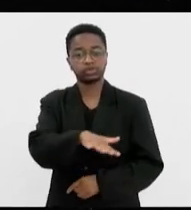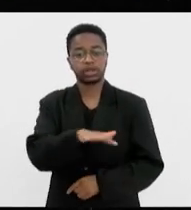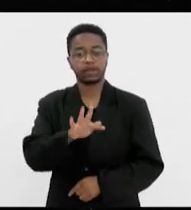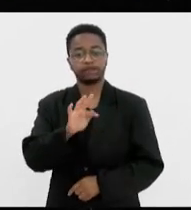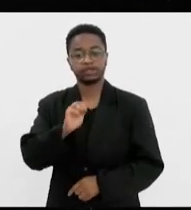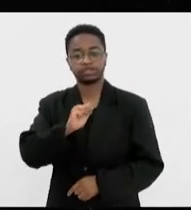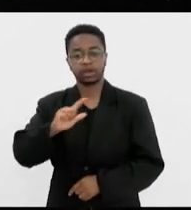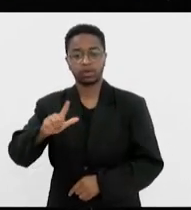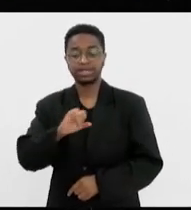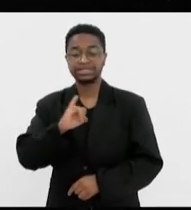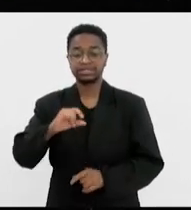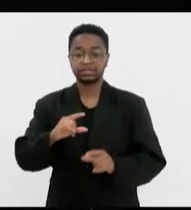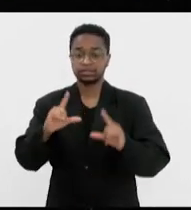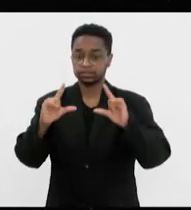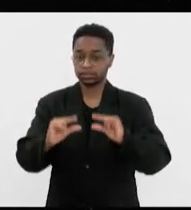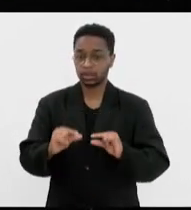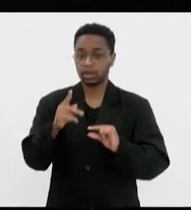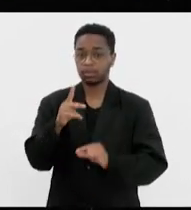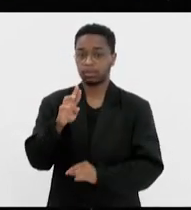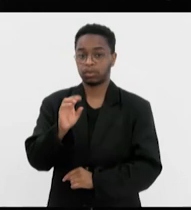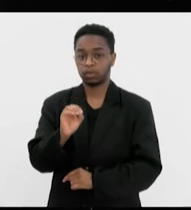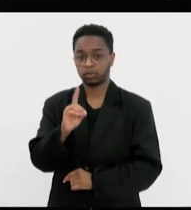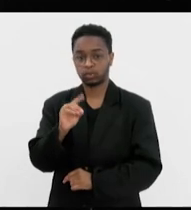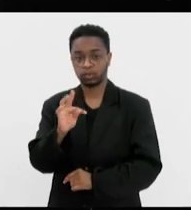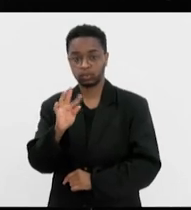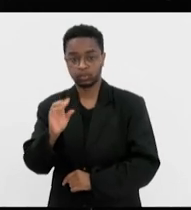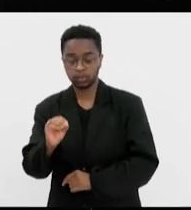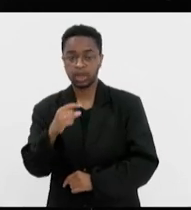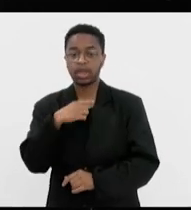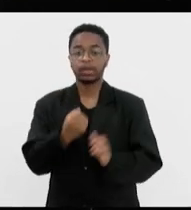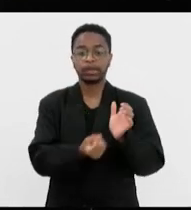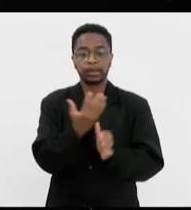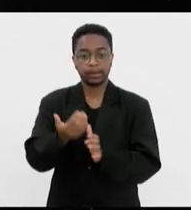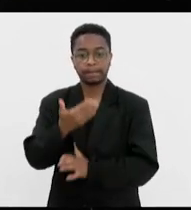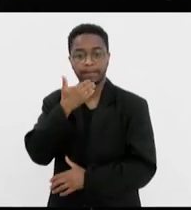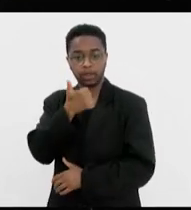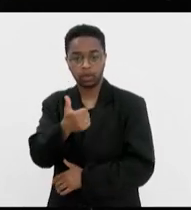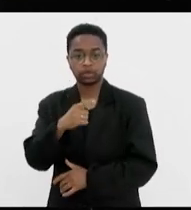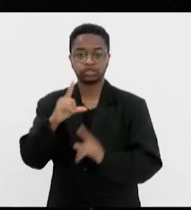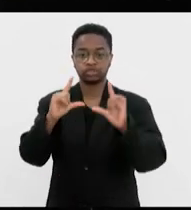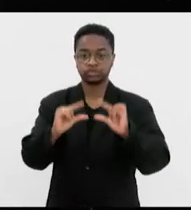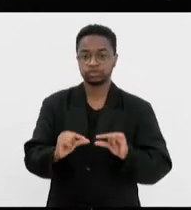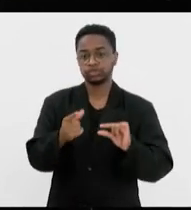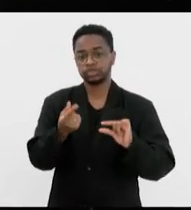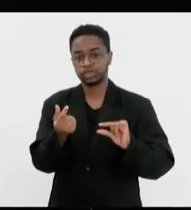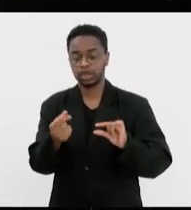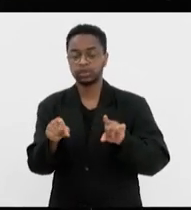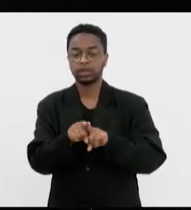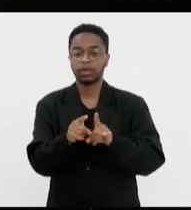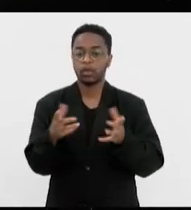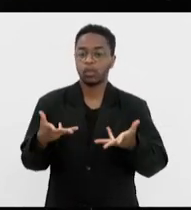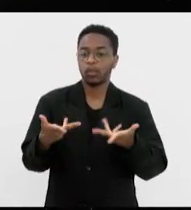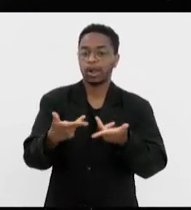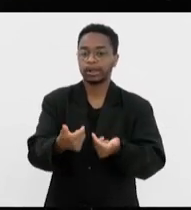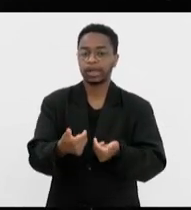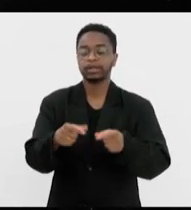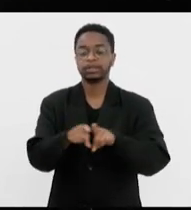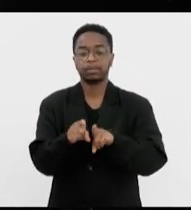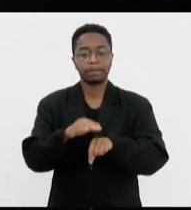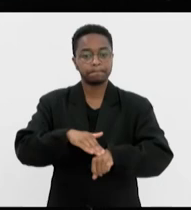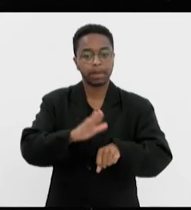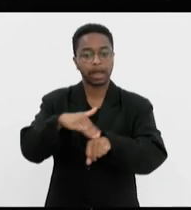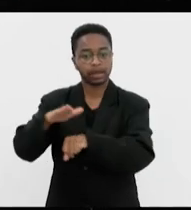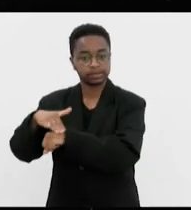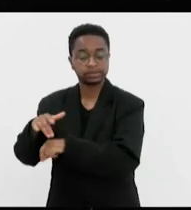de tributo, eu produzo melhor com menos dinheiro, produzo em maior quantidade e, portanto, em